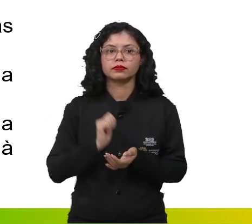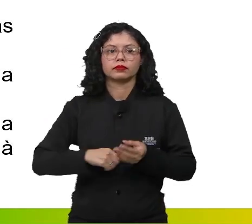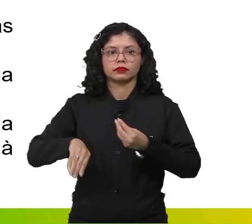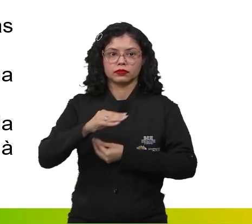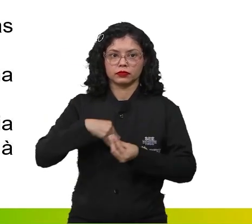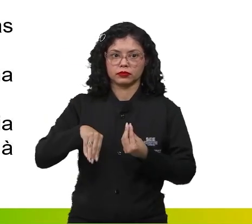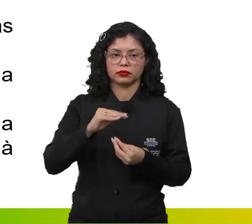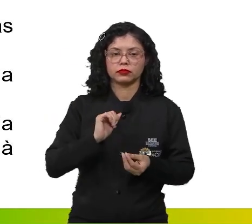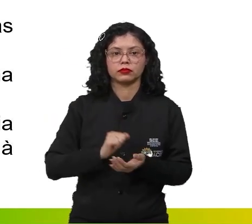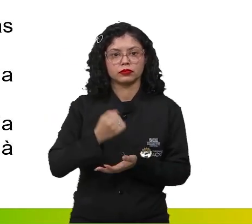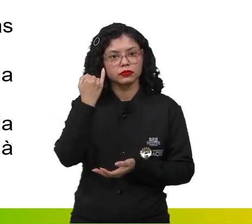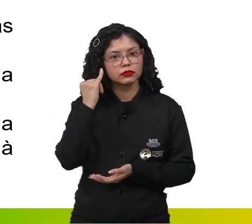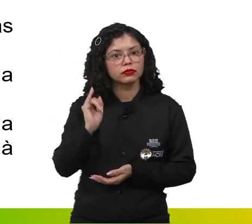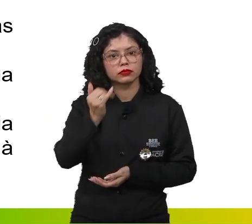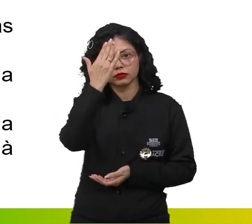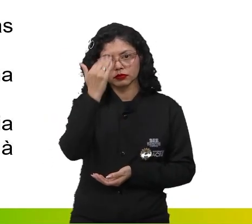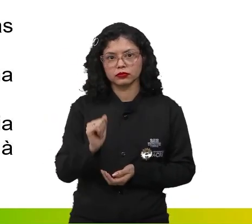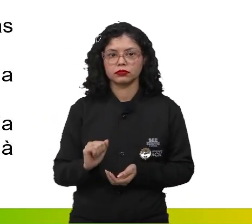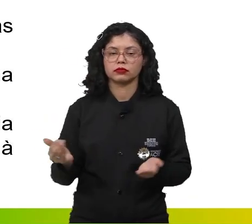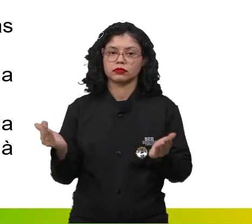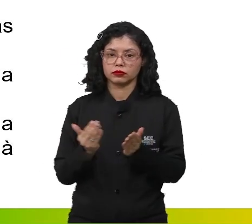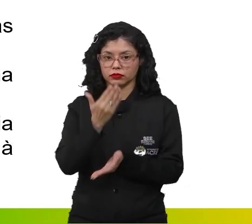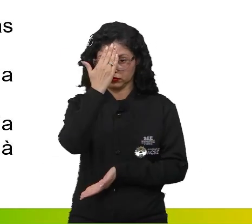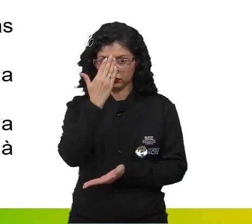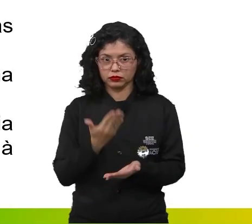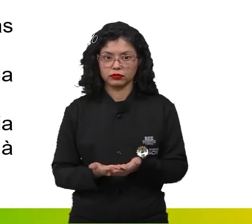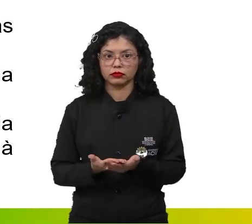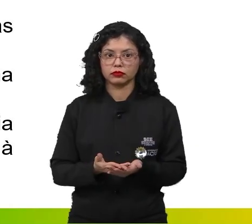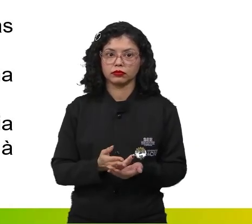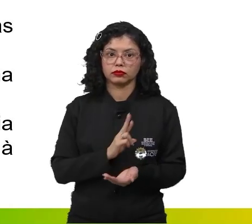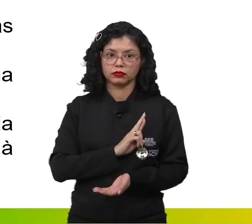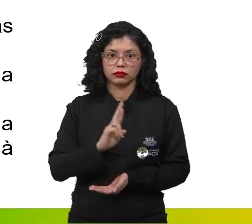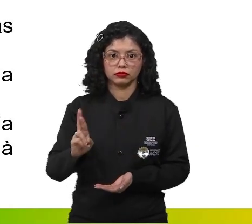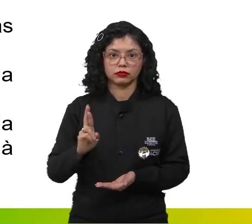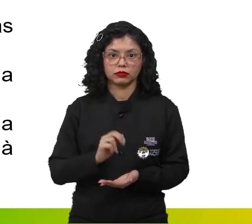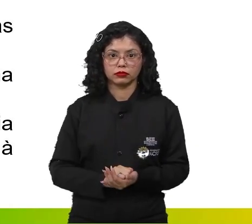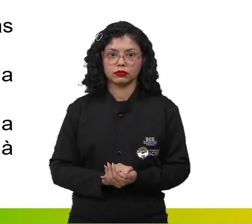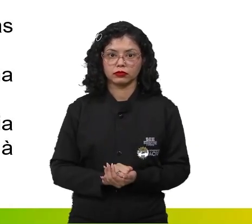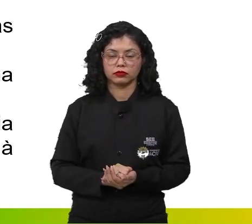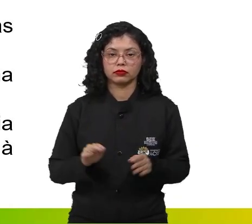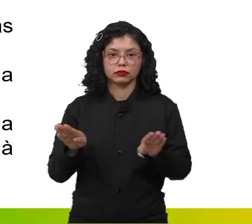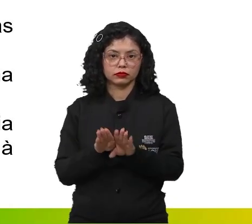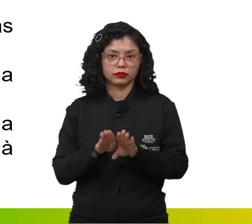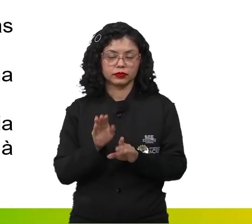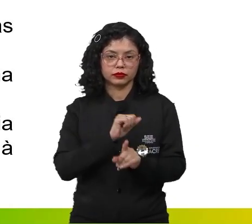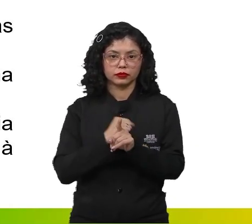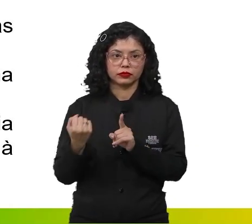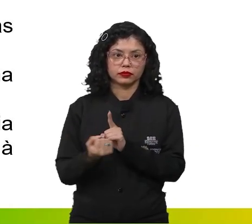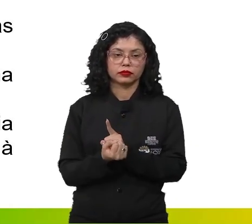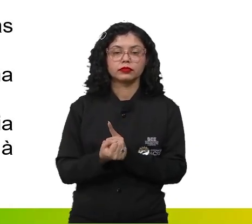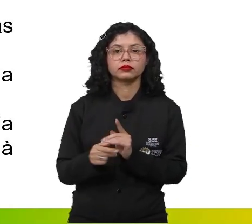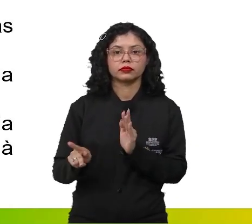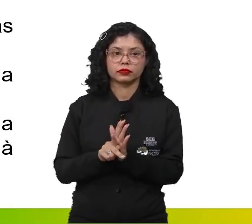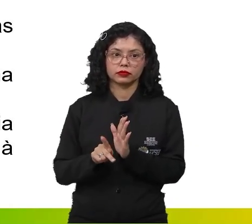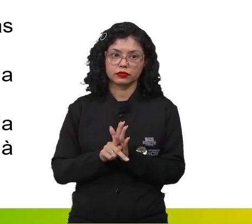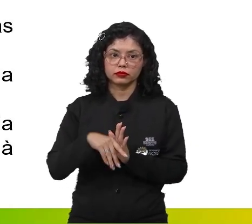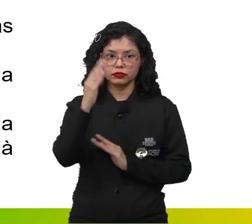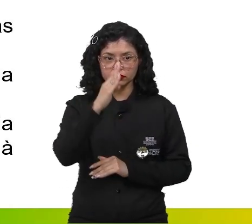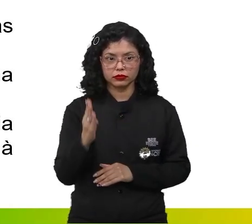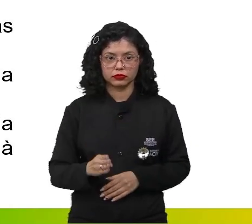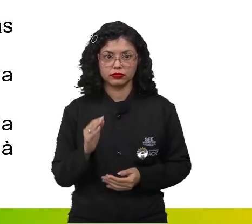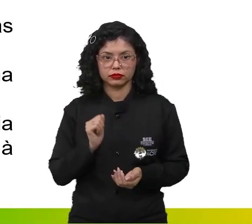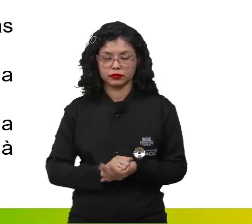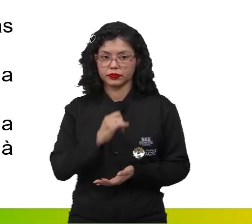envolveu a circulação de ideias, saberes e crenças religiosas que moldaram sociedades inteiras. No Brasil, um